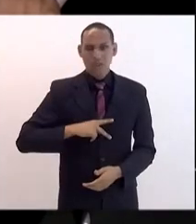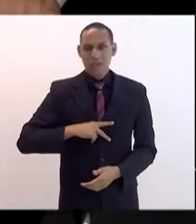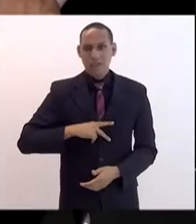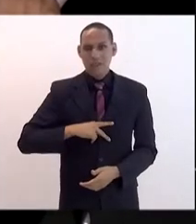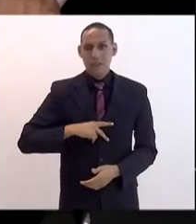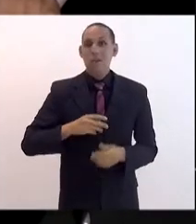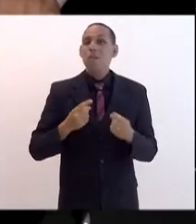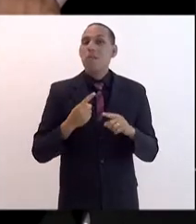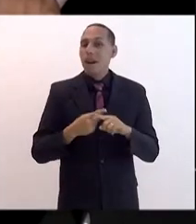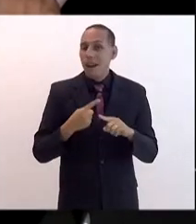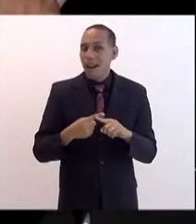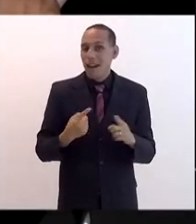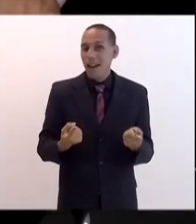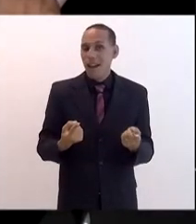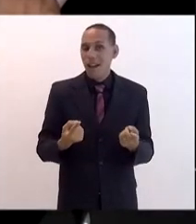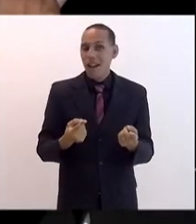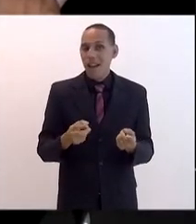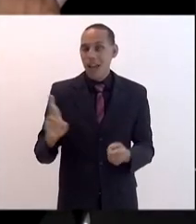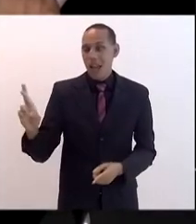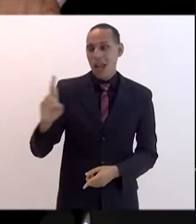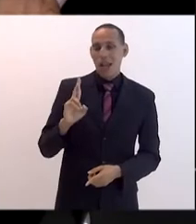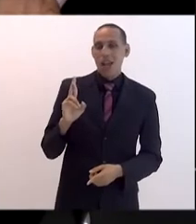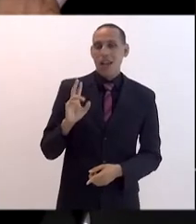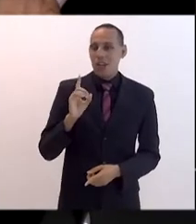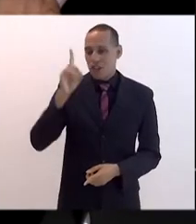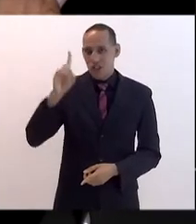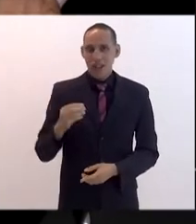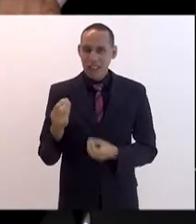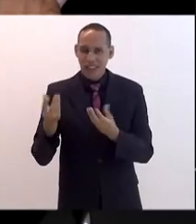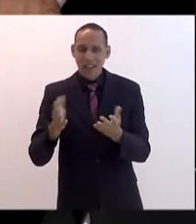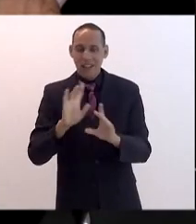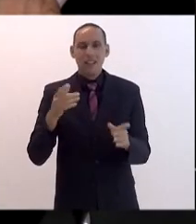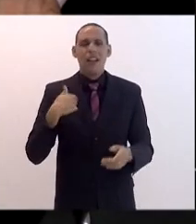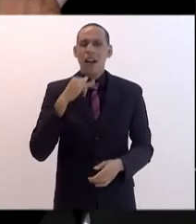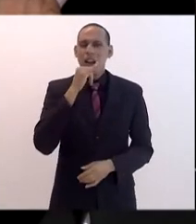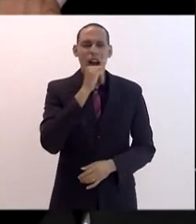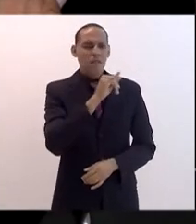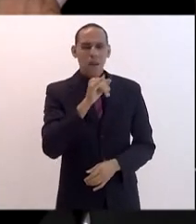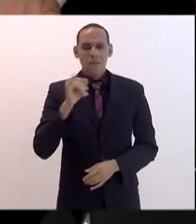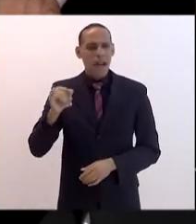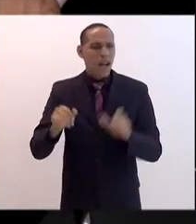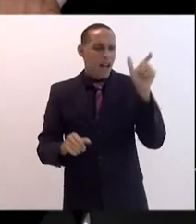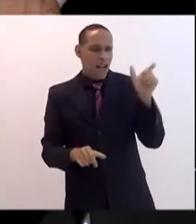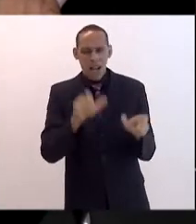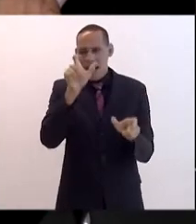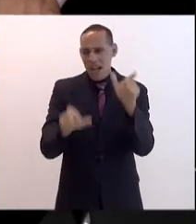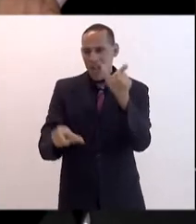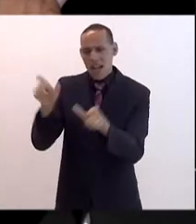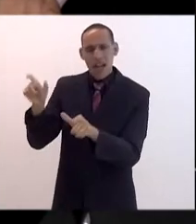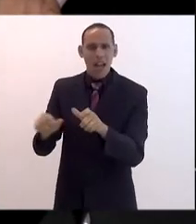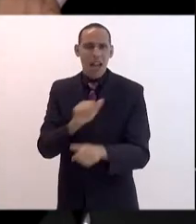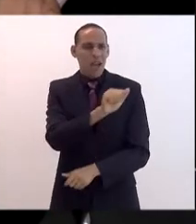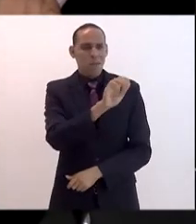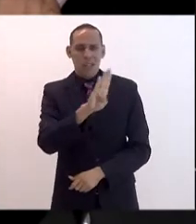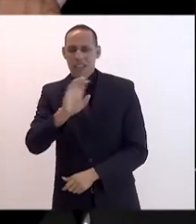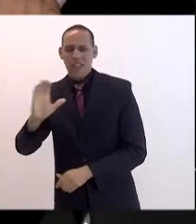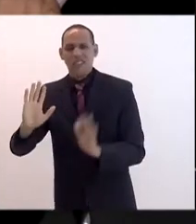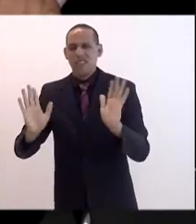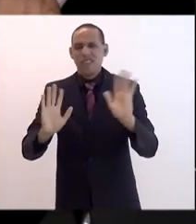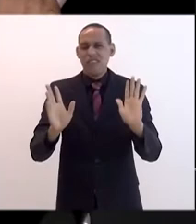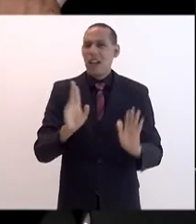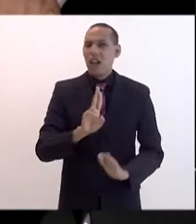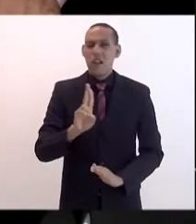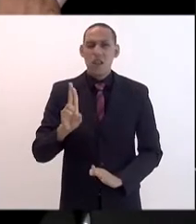resposta. Eu não vim aqui jogar para a plateia, falar de A, de B, de C. Eu não tenho nenhum problema, meu nome apareceu